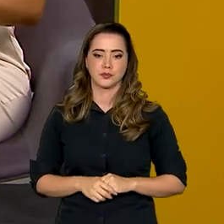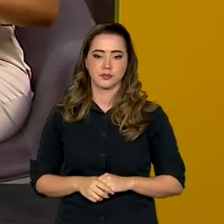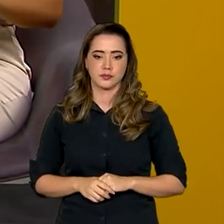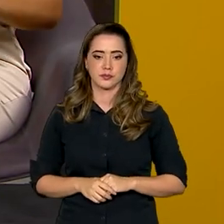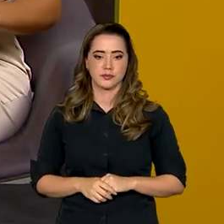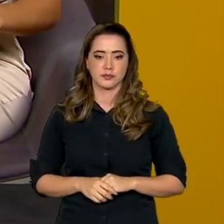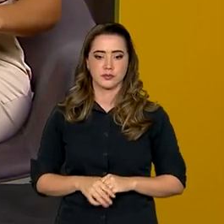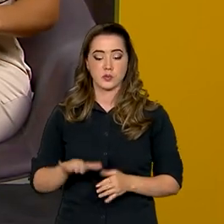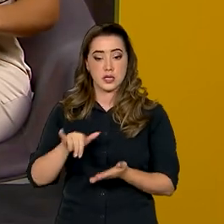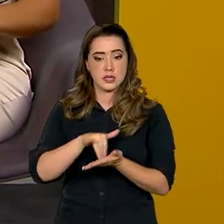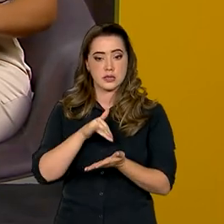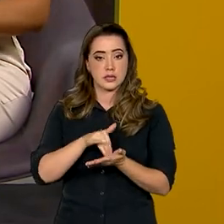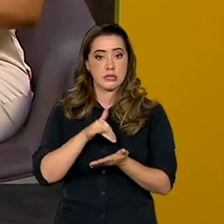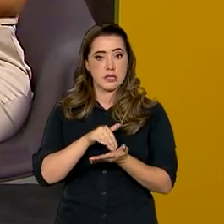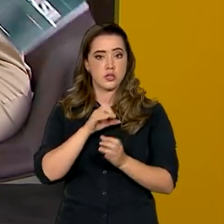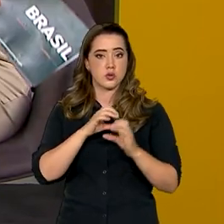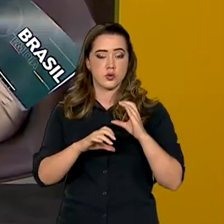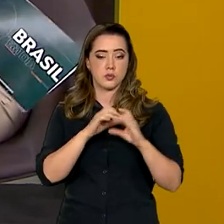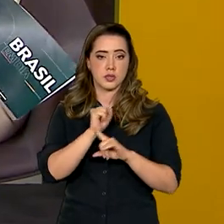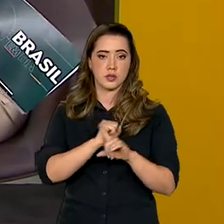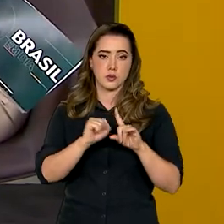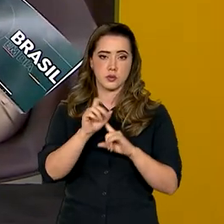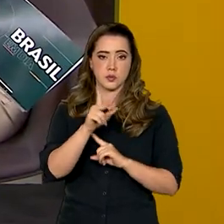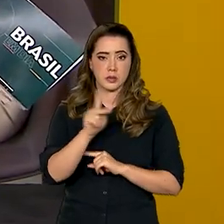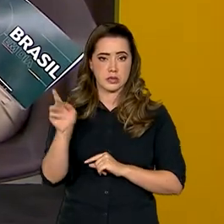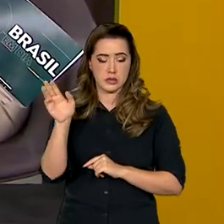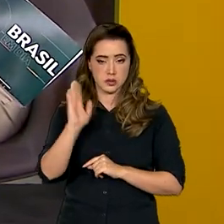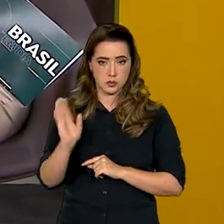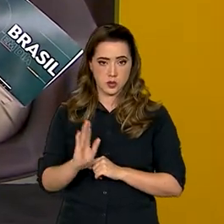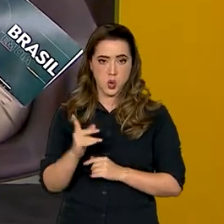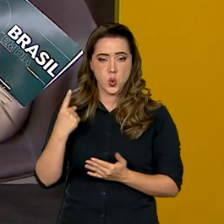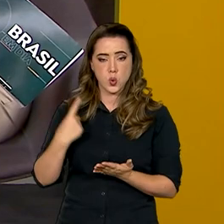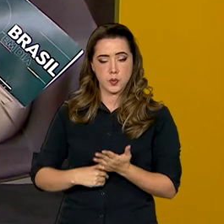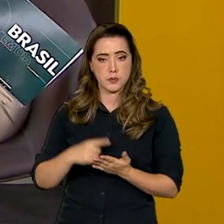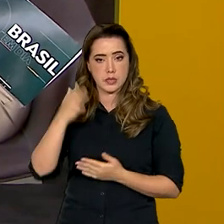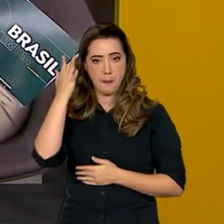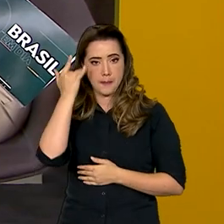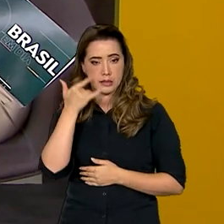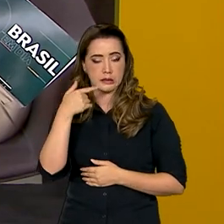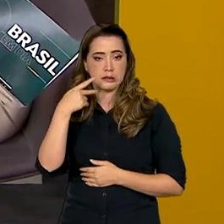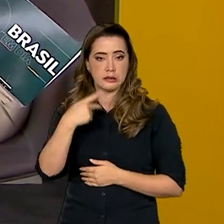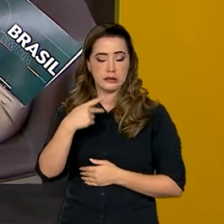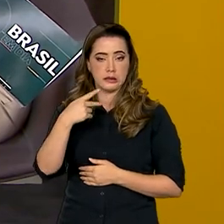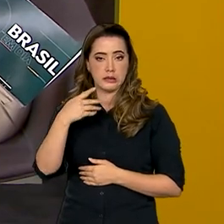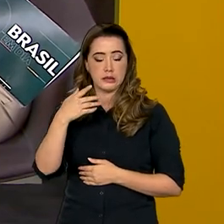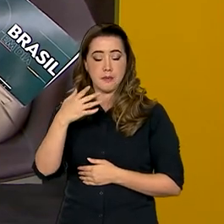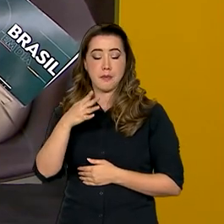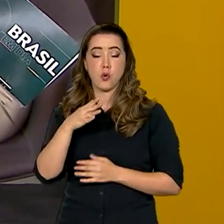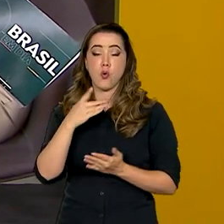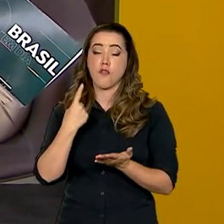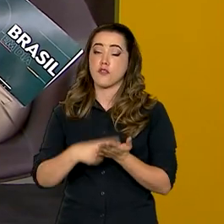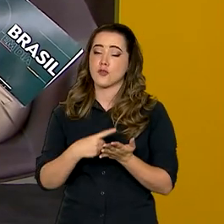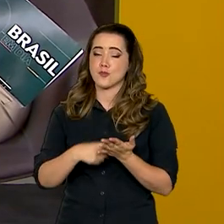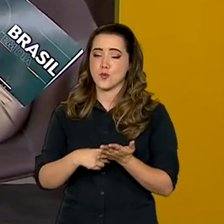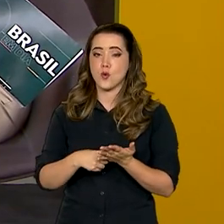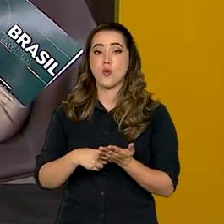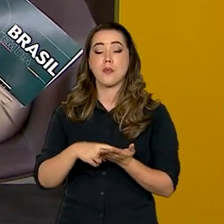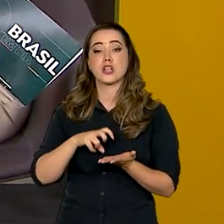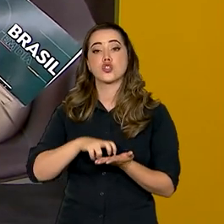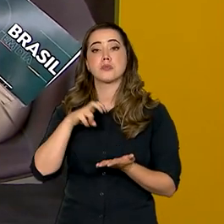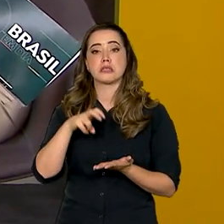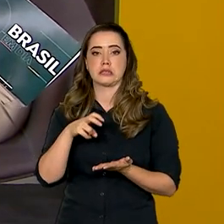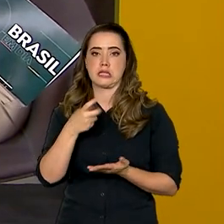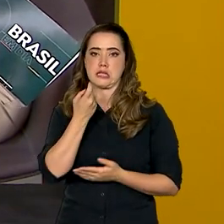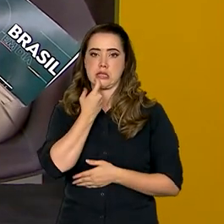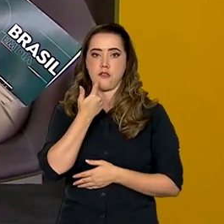E a Secretaria de Comunicação Social da Presidência da República confirmou para amanhã desta sexta-feira, 29 de setembro, a cirurgia